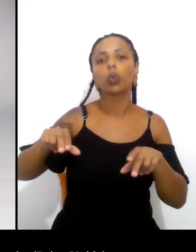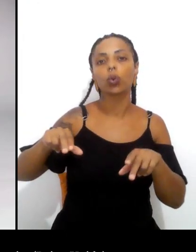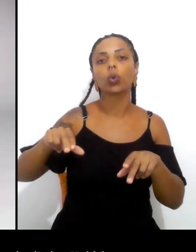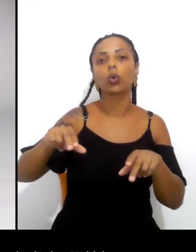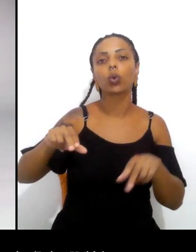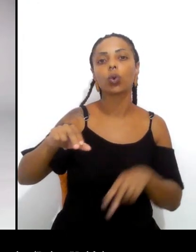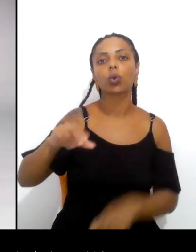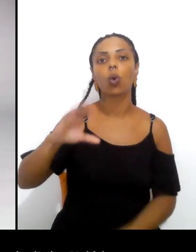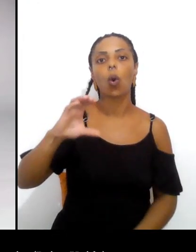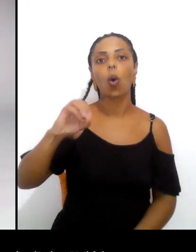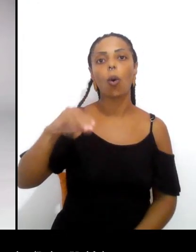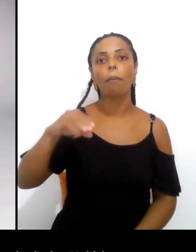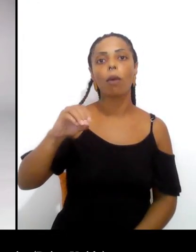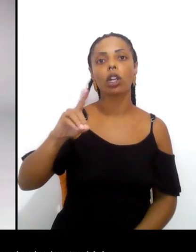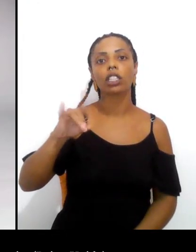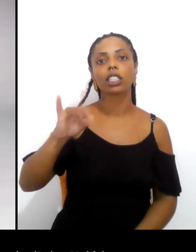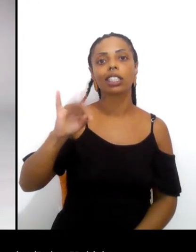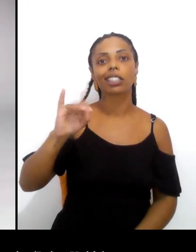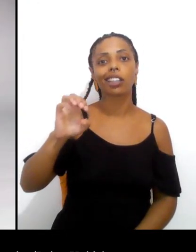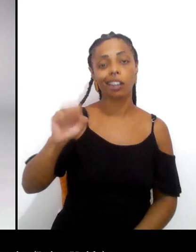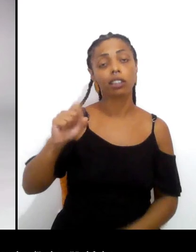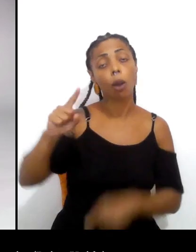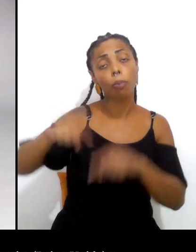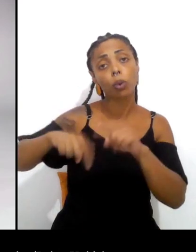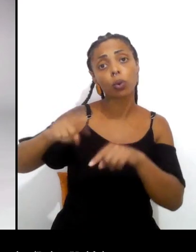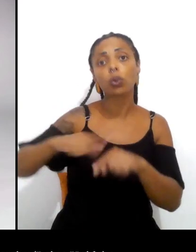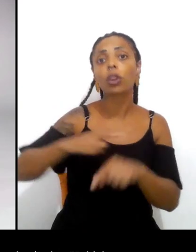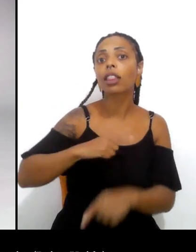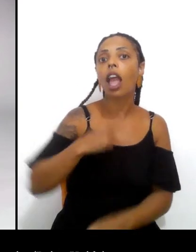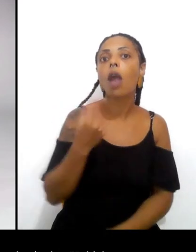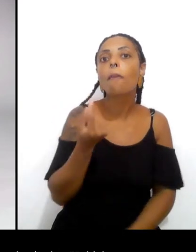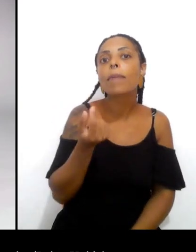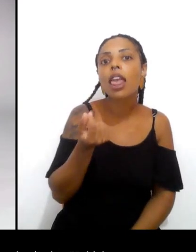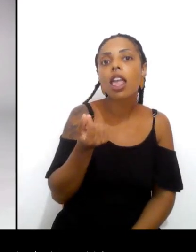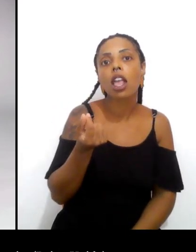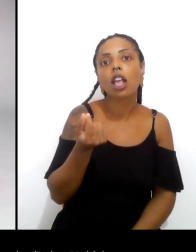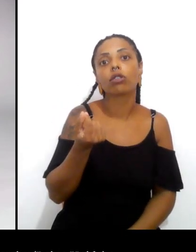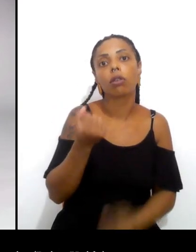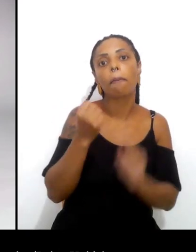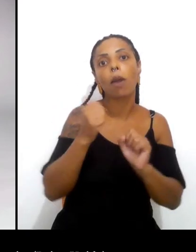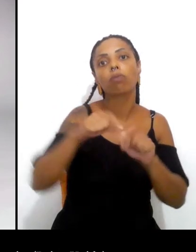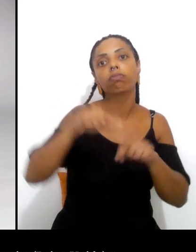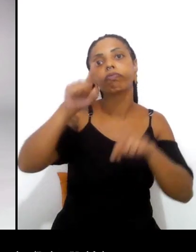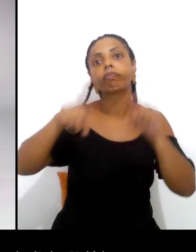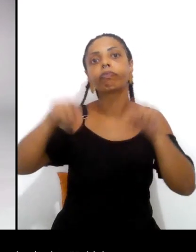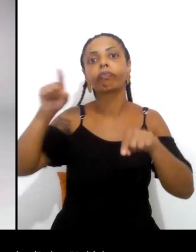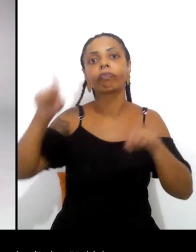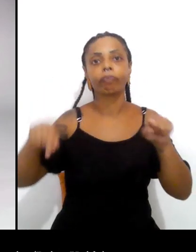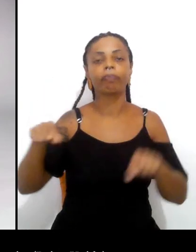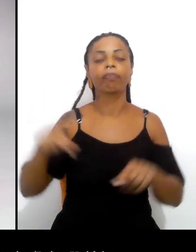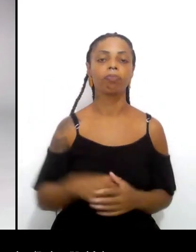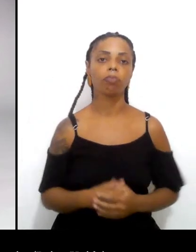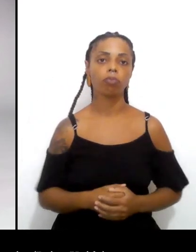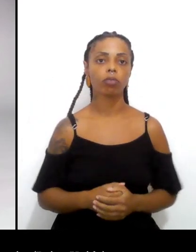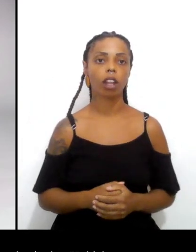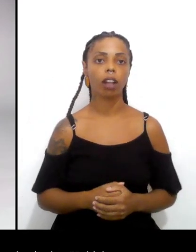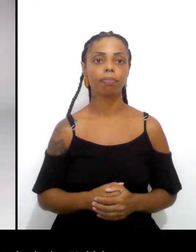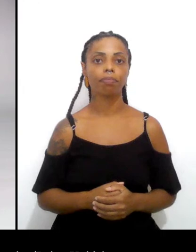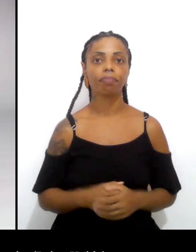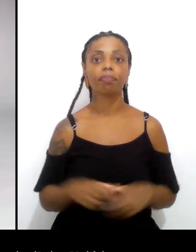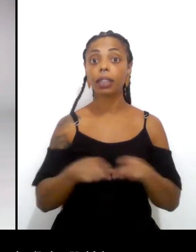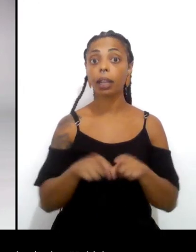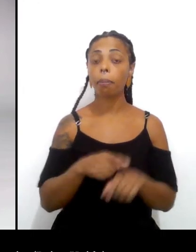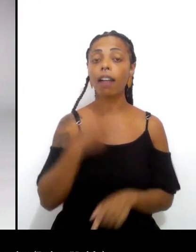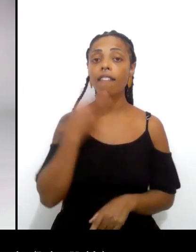commadete como um produto que tem um preço que flutua no mercado Vamos falar um pouco